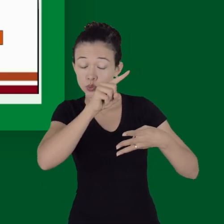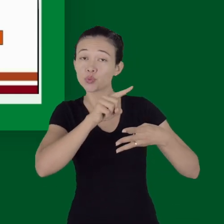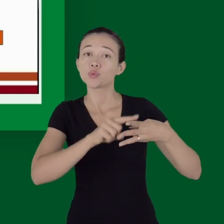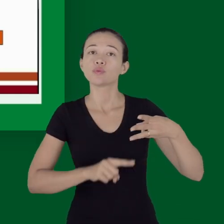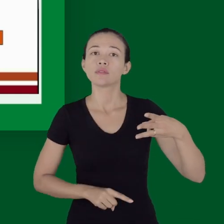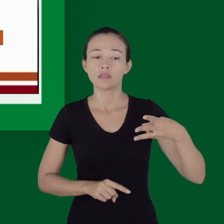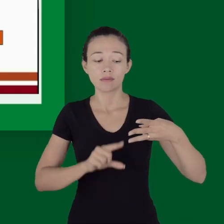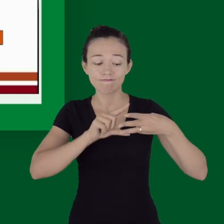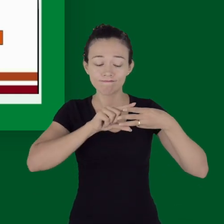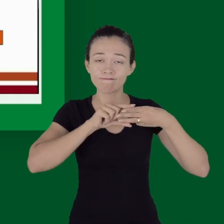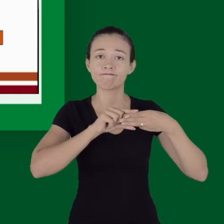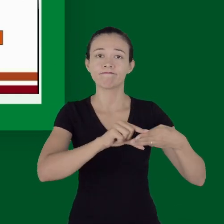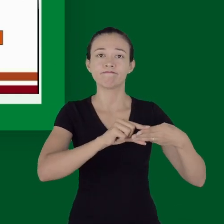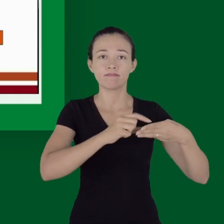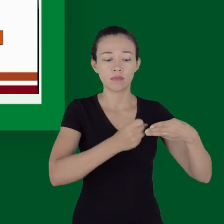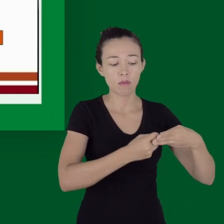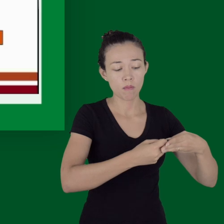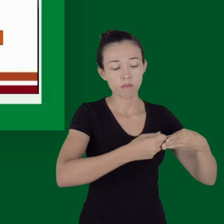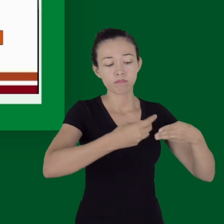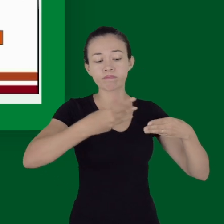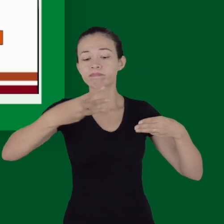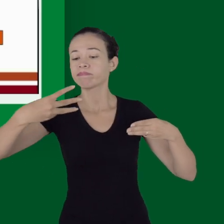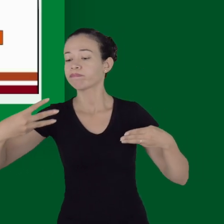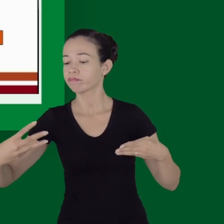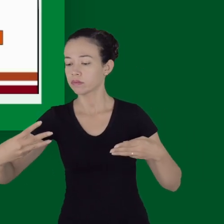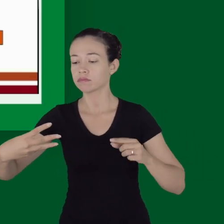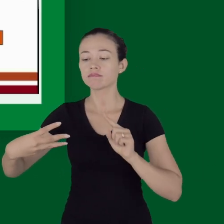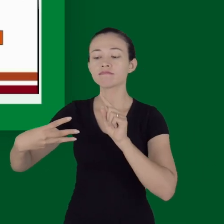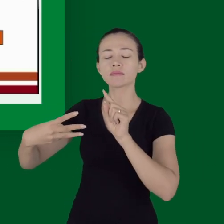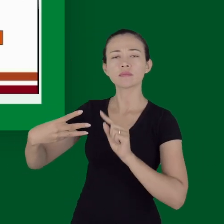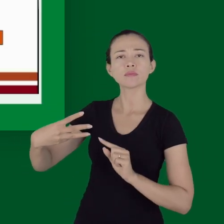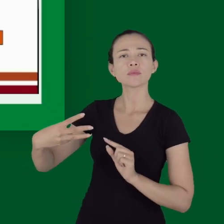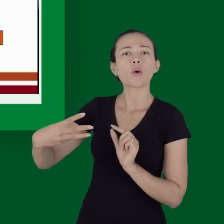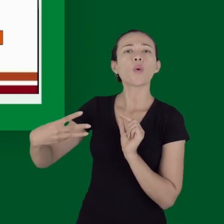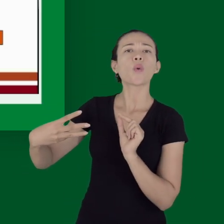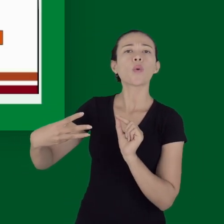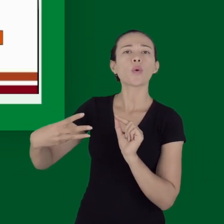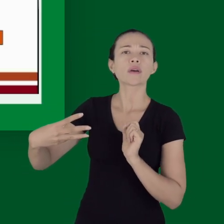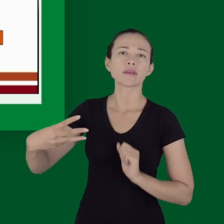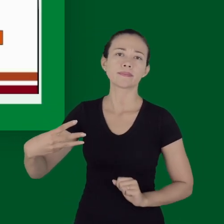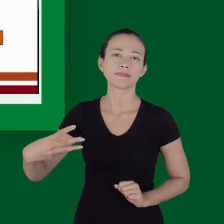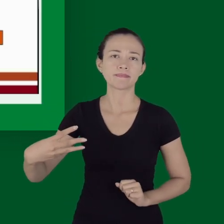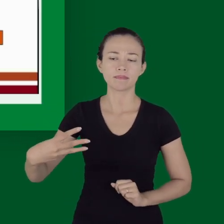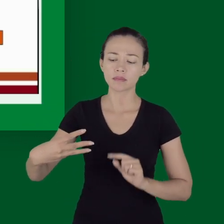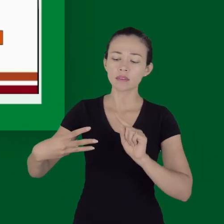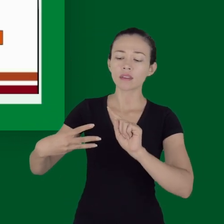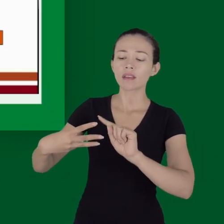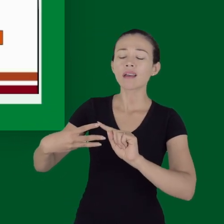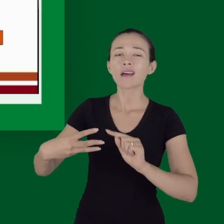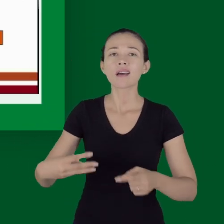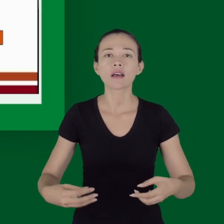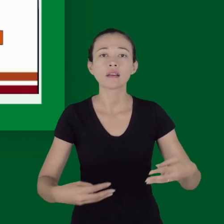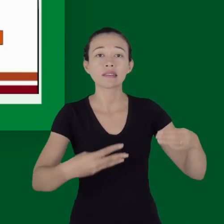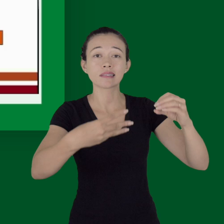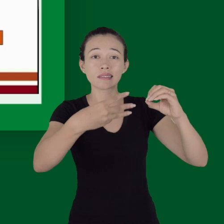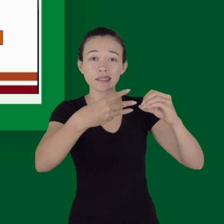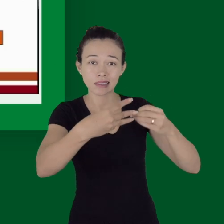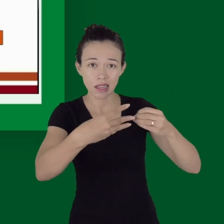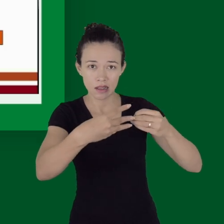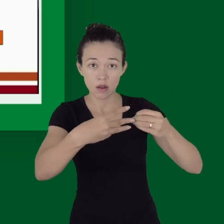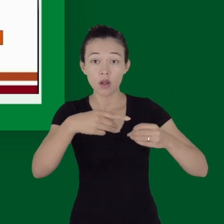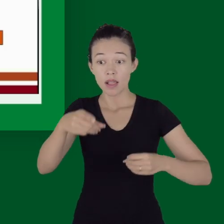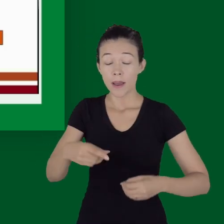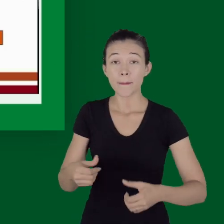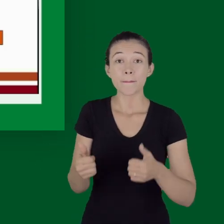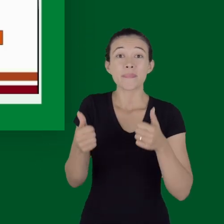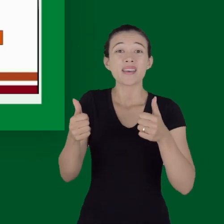a dos metabólica e coagulopatia vão eh determinar esses três mecanismos lesivos eles vão determin disfunção